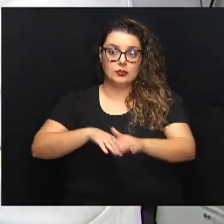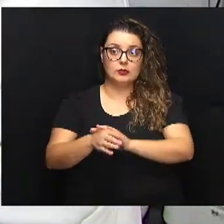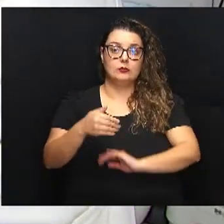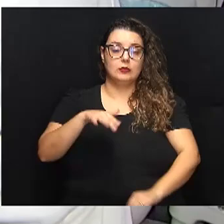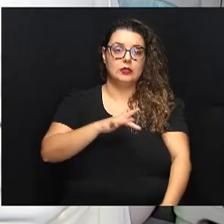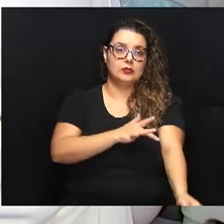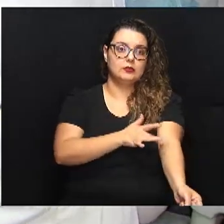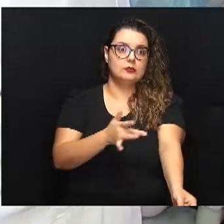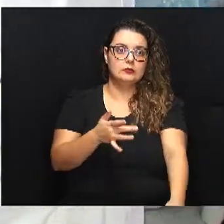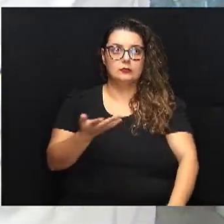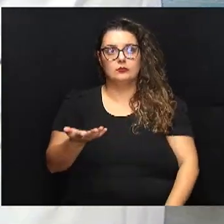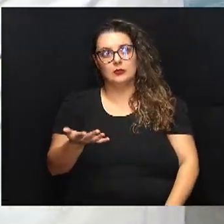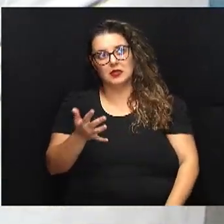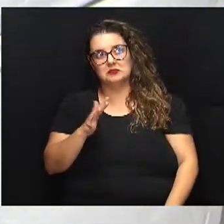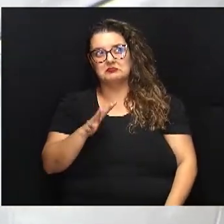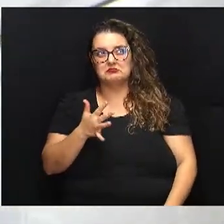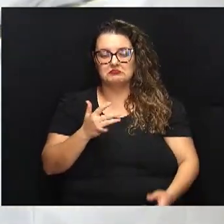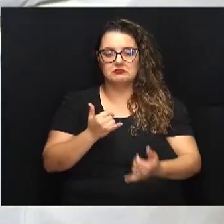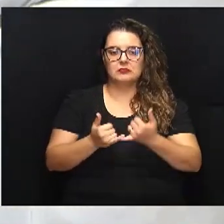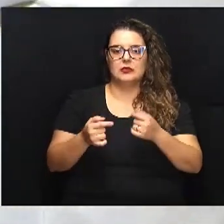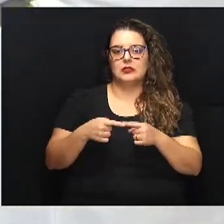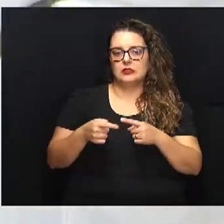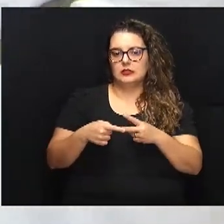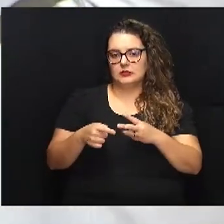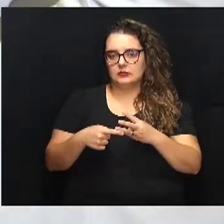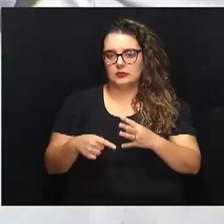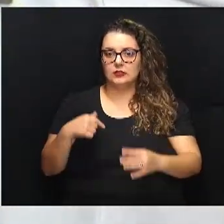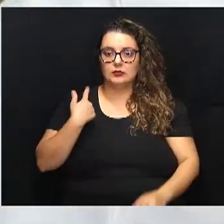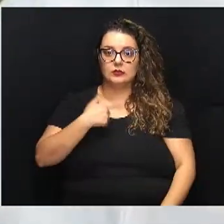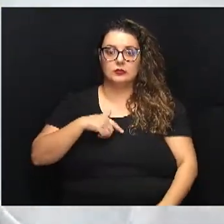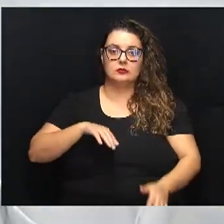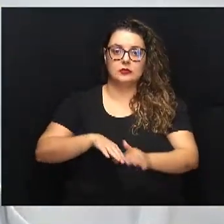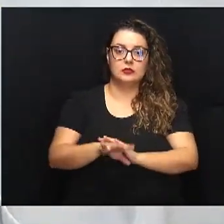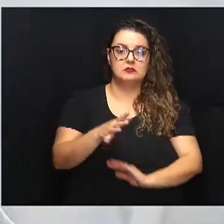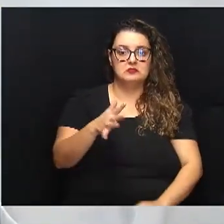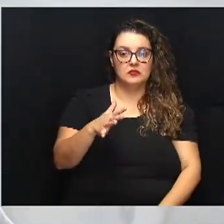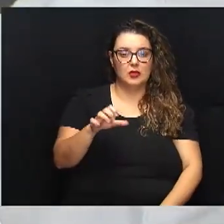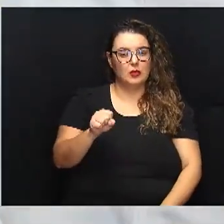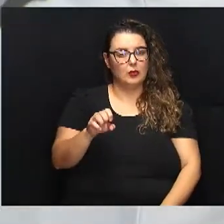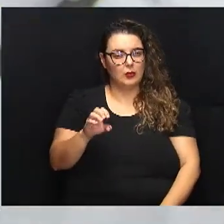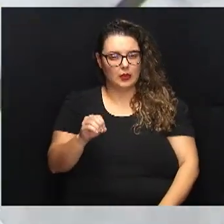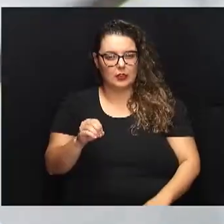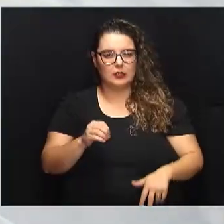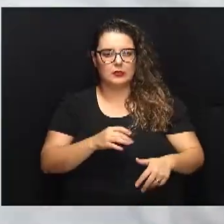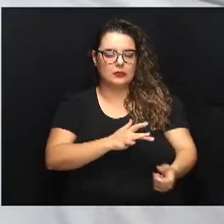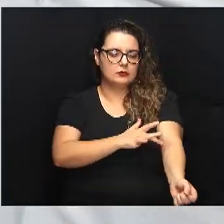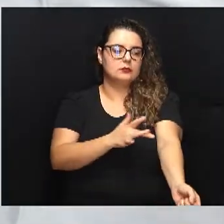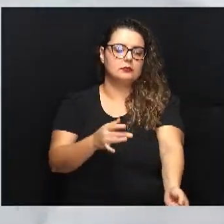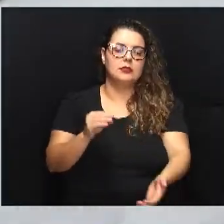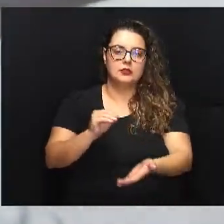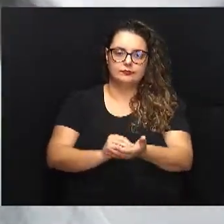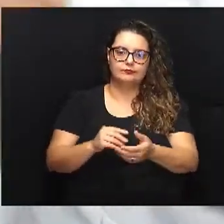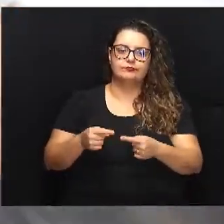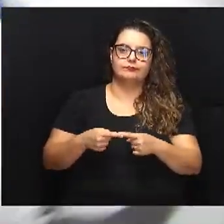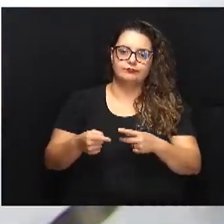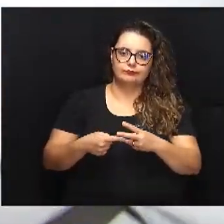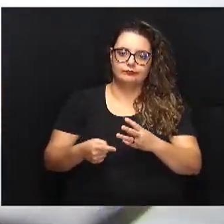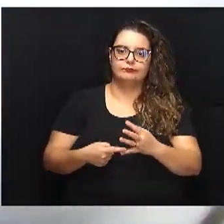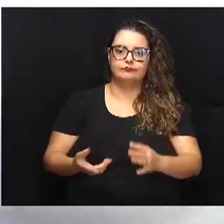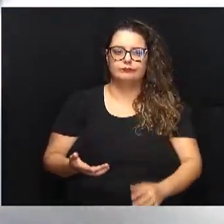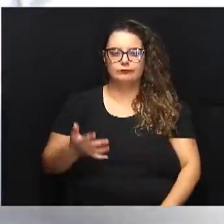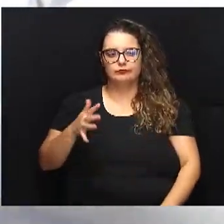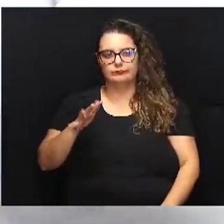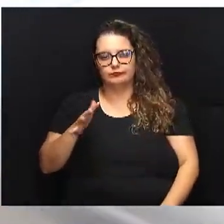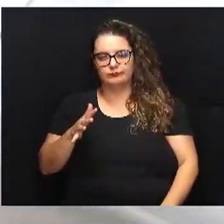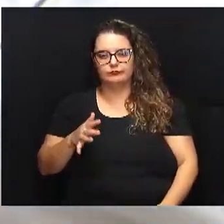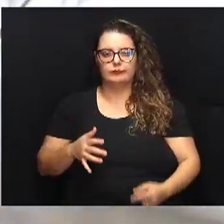mas dizendo você uma média durante a semana, a gente costuma ter uns 80 doadores, mas nas últimas semanas a gente tem ficado aí um